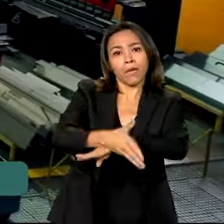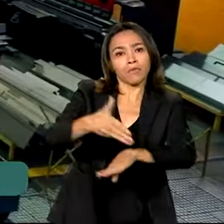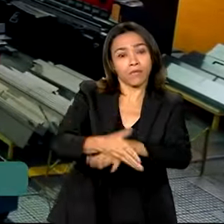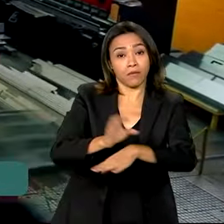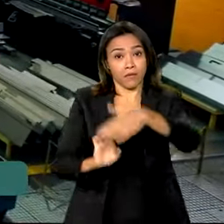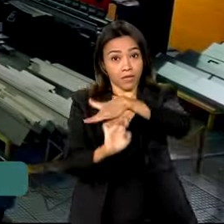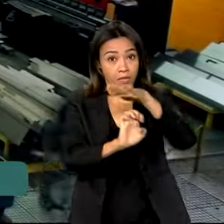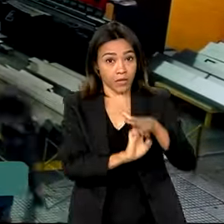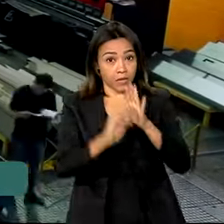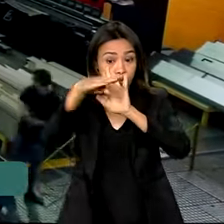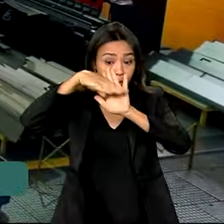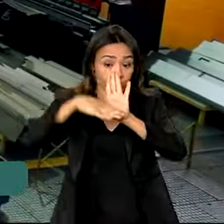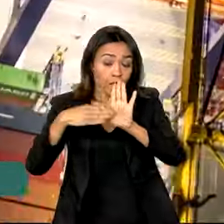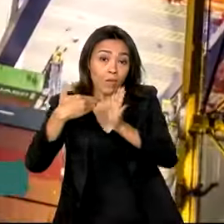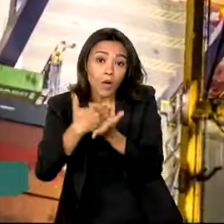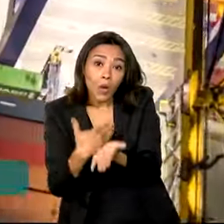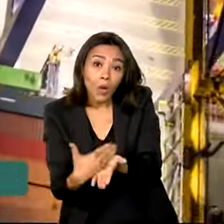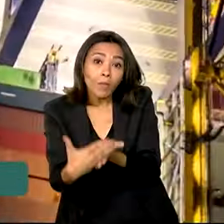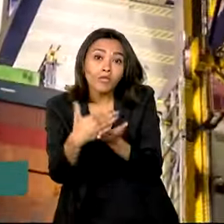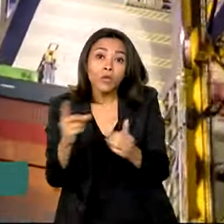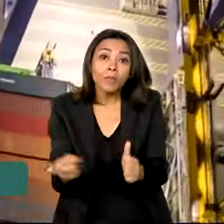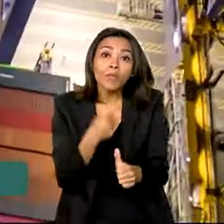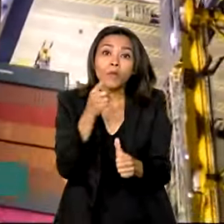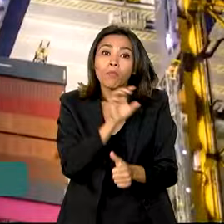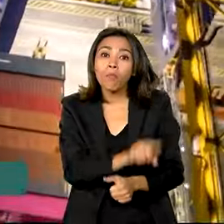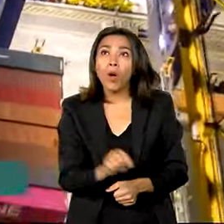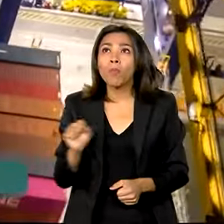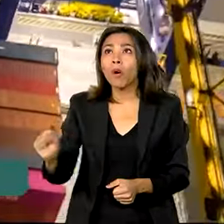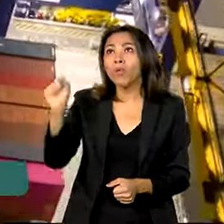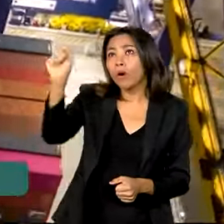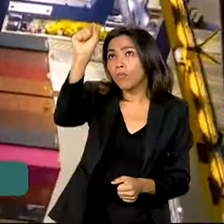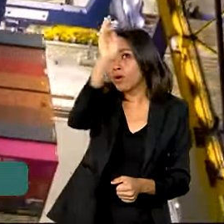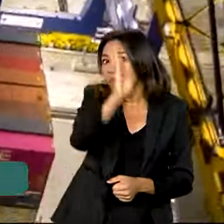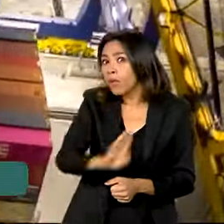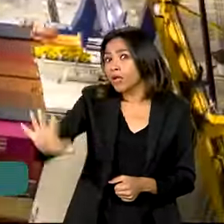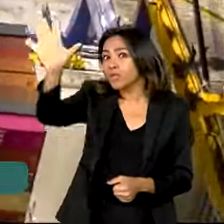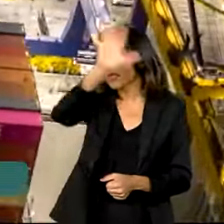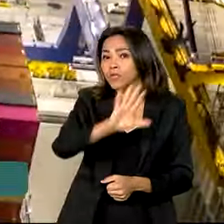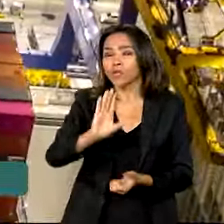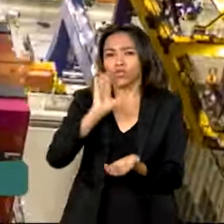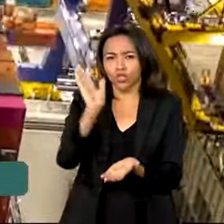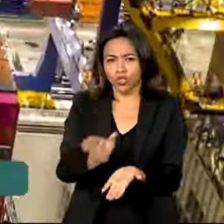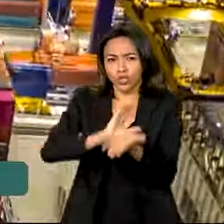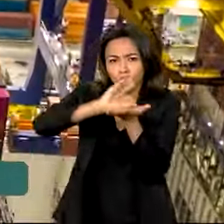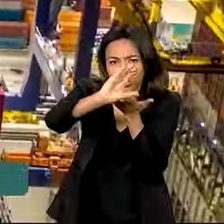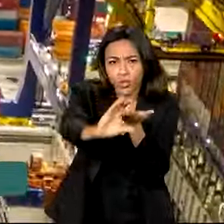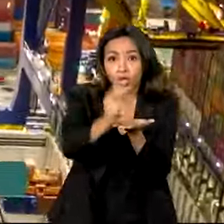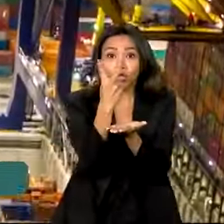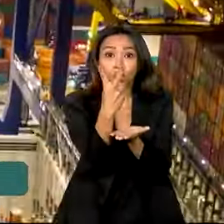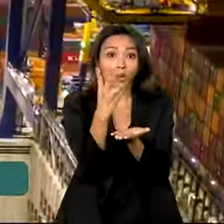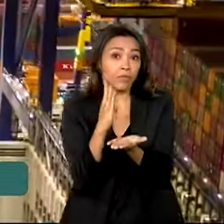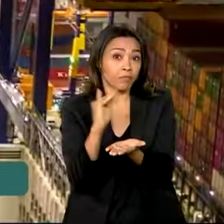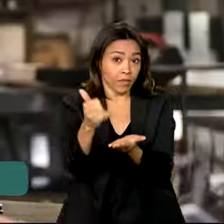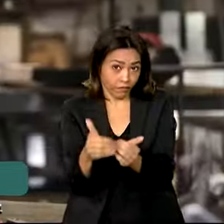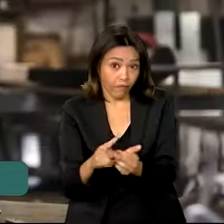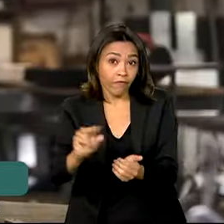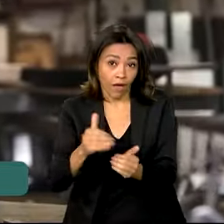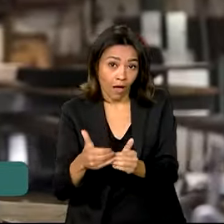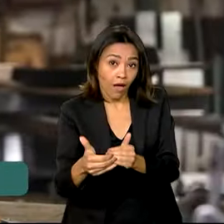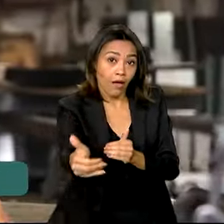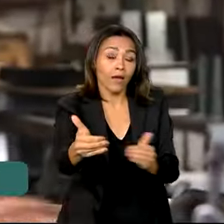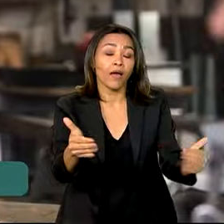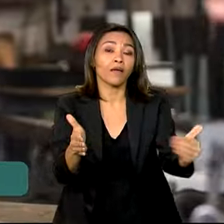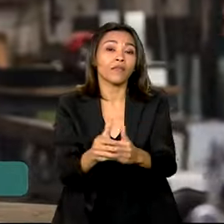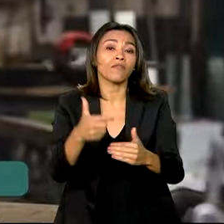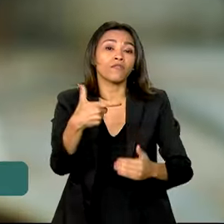programa começou um giro pelas regiões do país. Serão investidos R$ 2 bilhões até